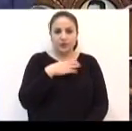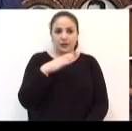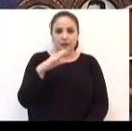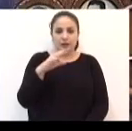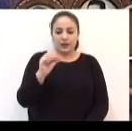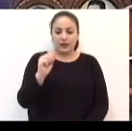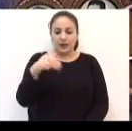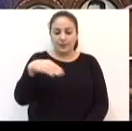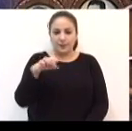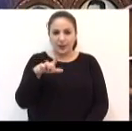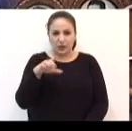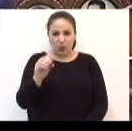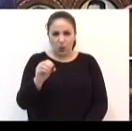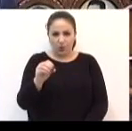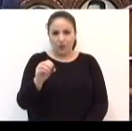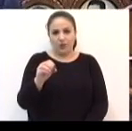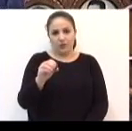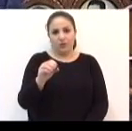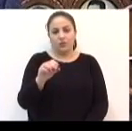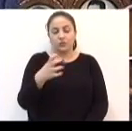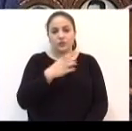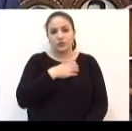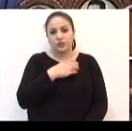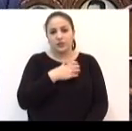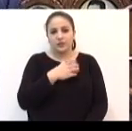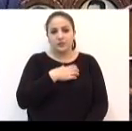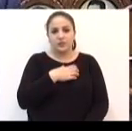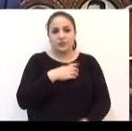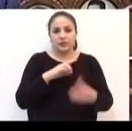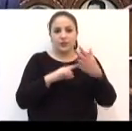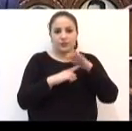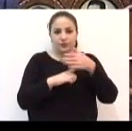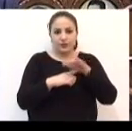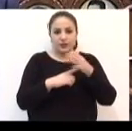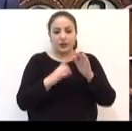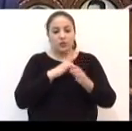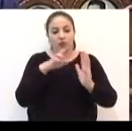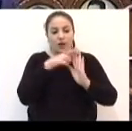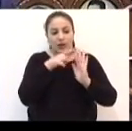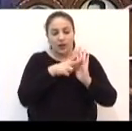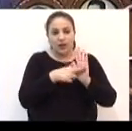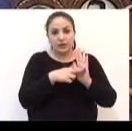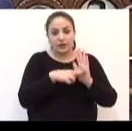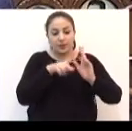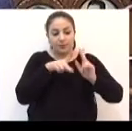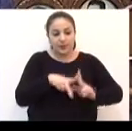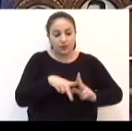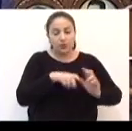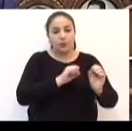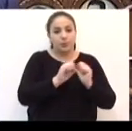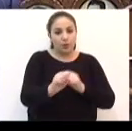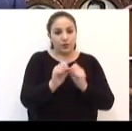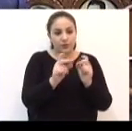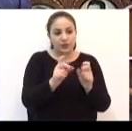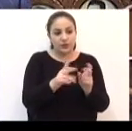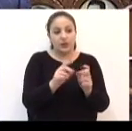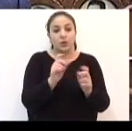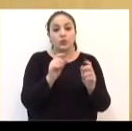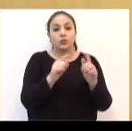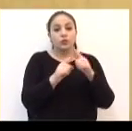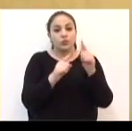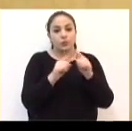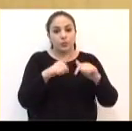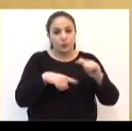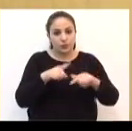aos moldes da feira do produtor, com um regramento bem claro, quem pode comercializar, o que pode e com que